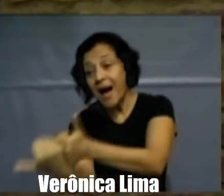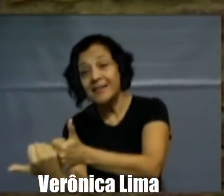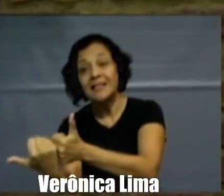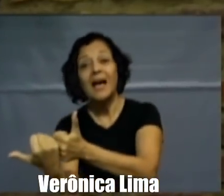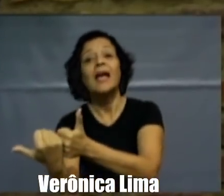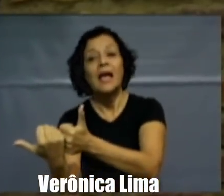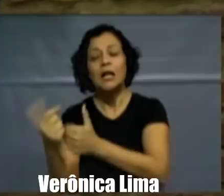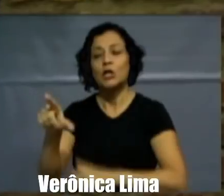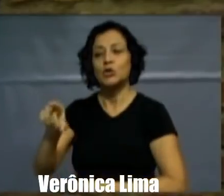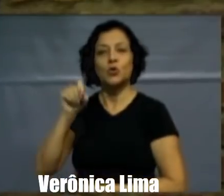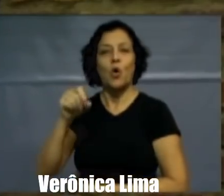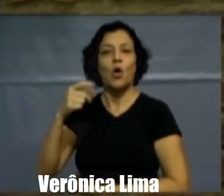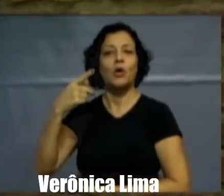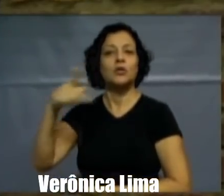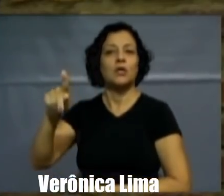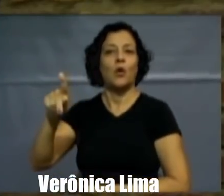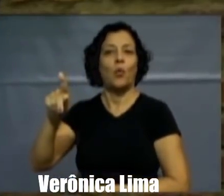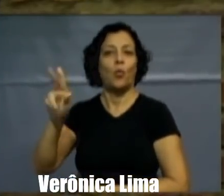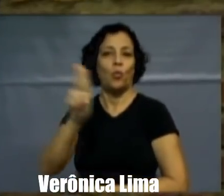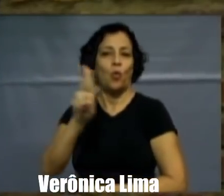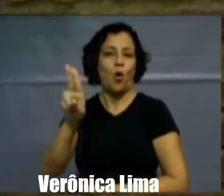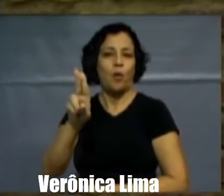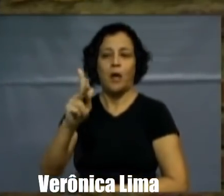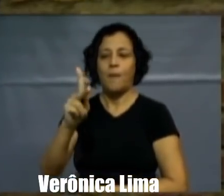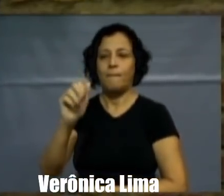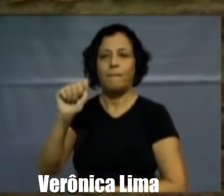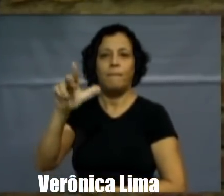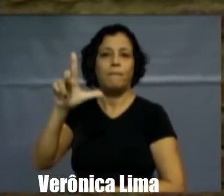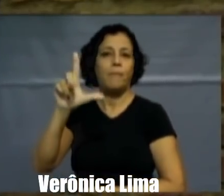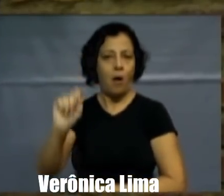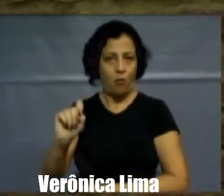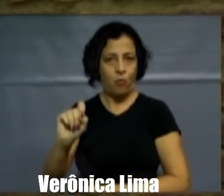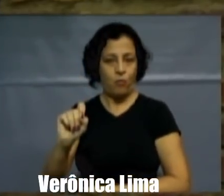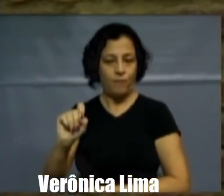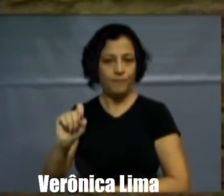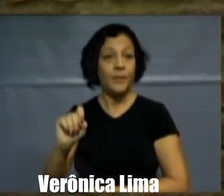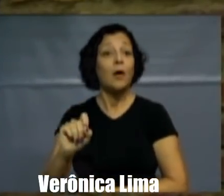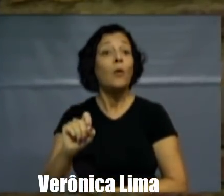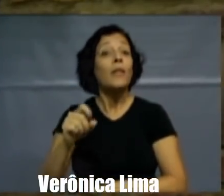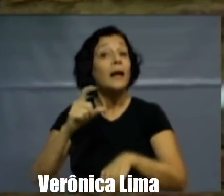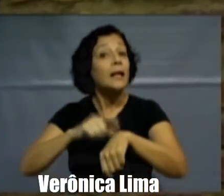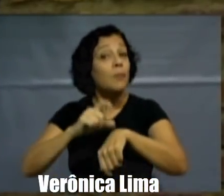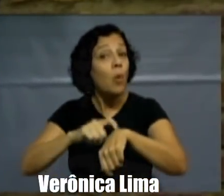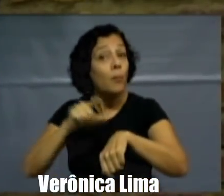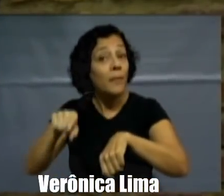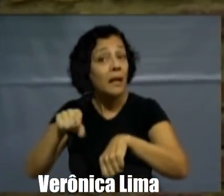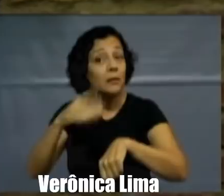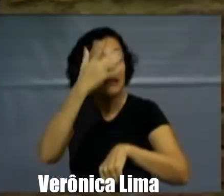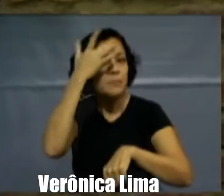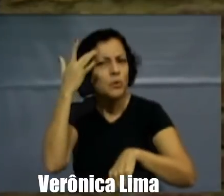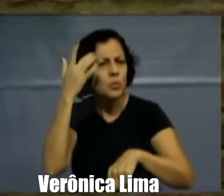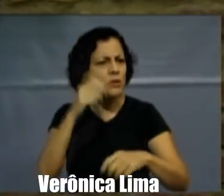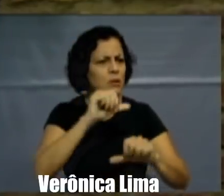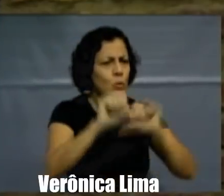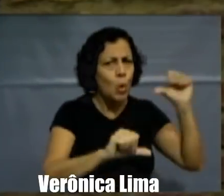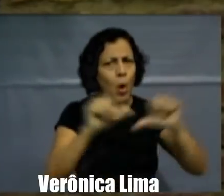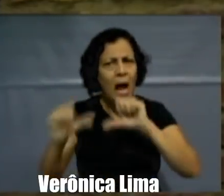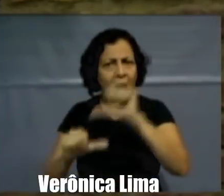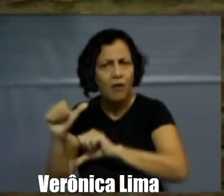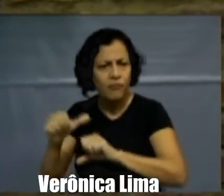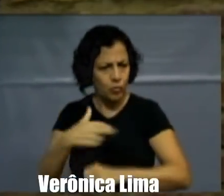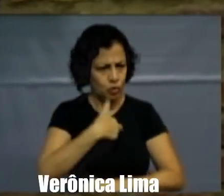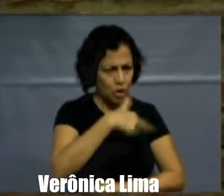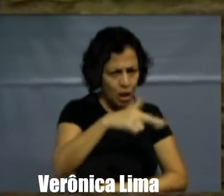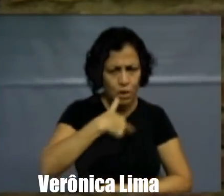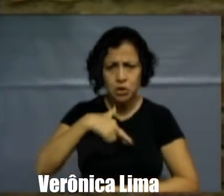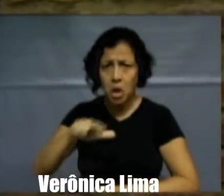Paulo. E era muito comum que naquela época, que todos que trocavam de doutrina, que era considerado uma troca de